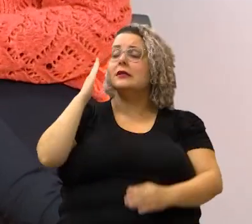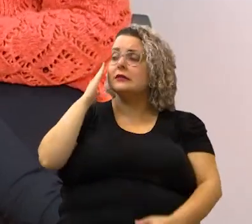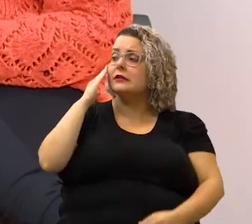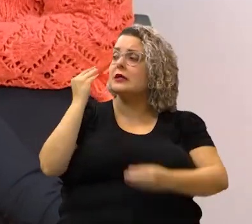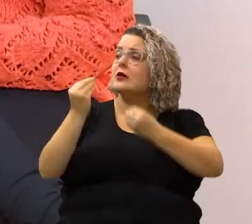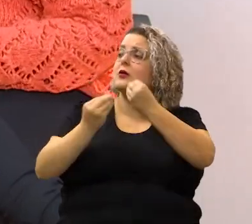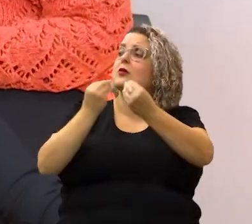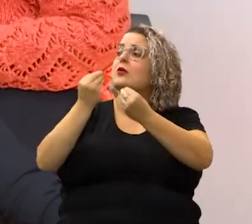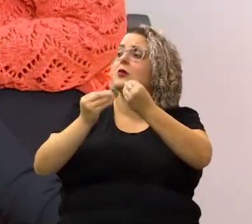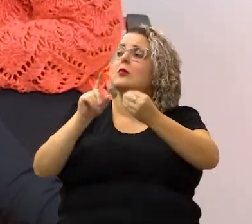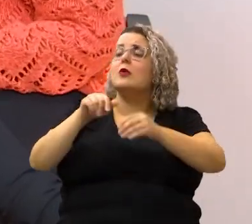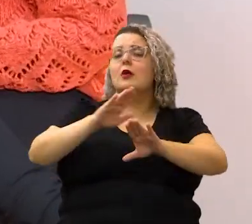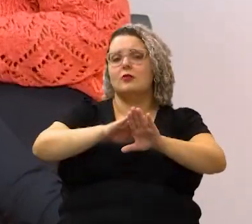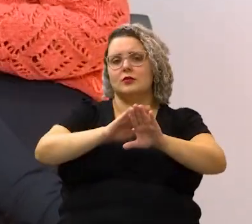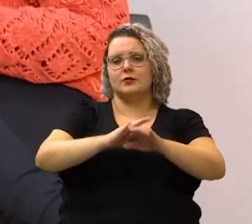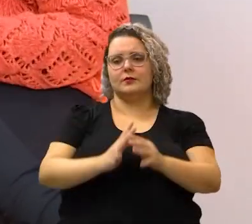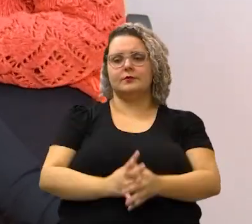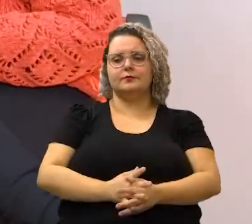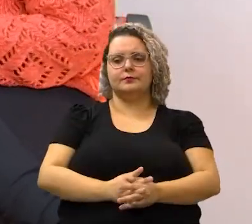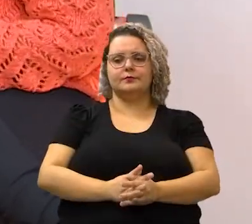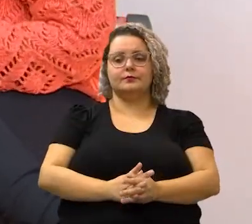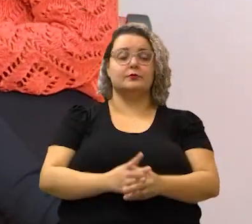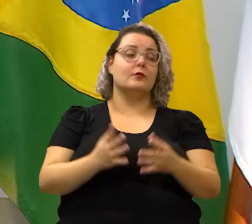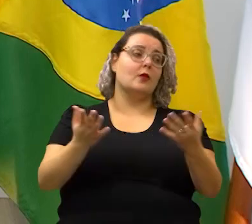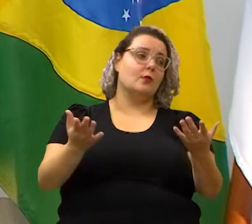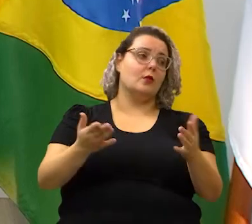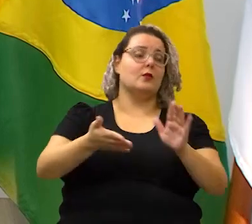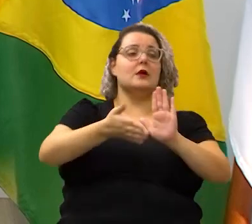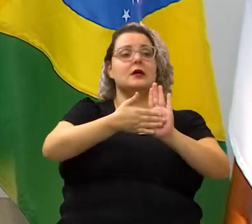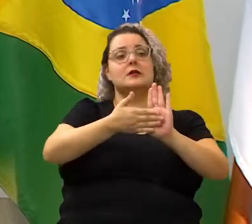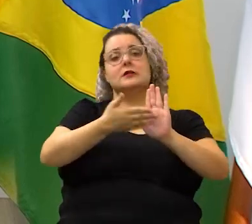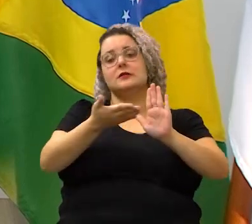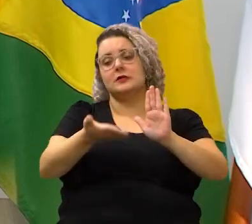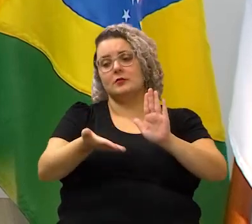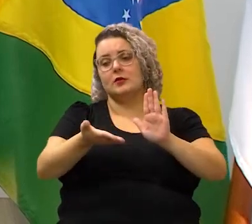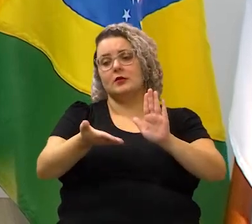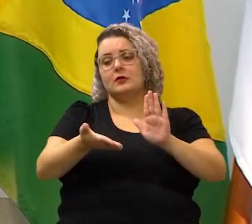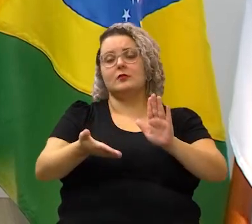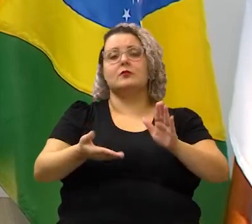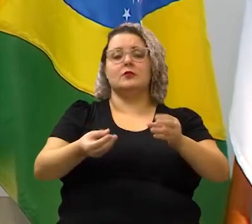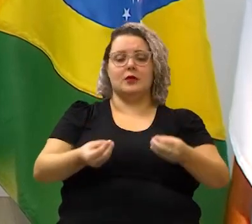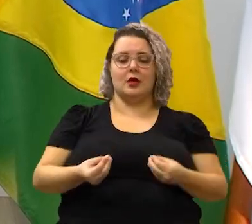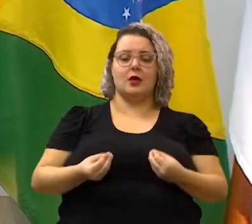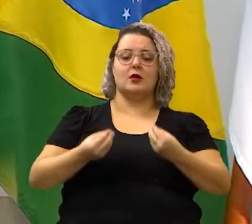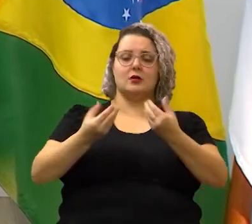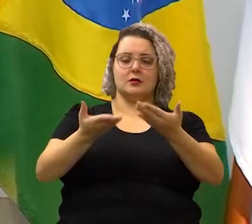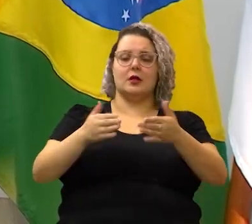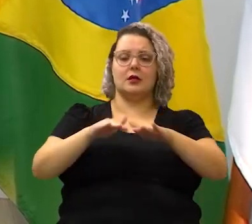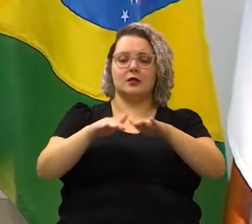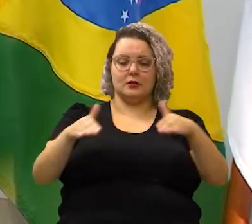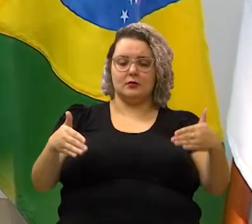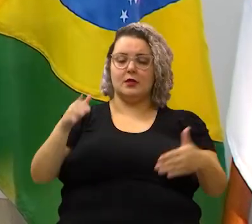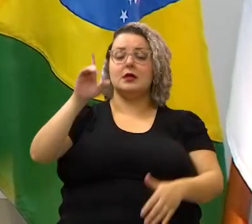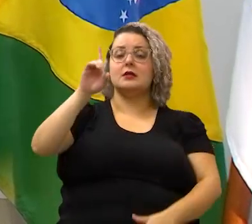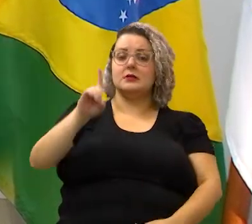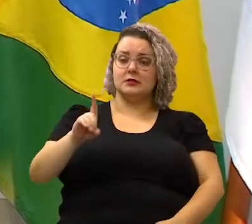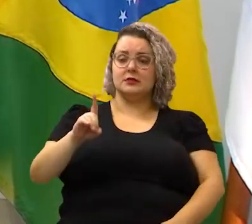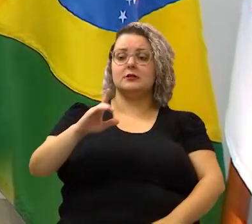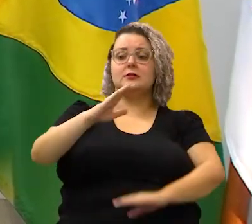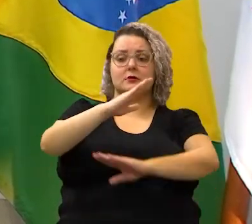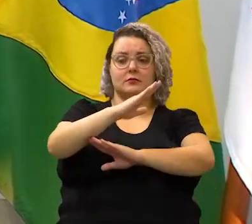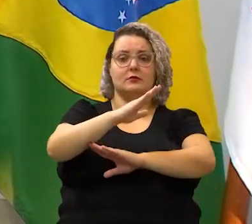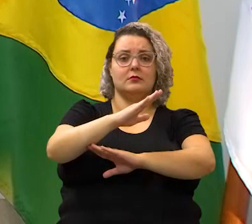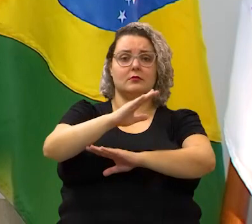tá em casa Entenda como é o funcionamento essa proposta ela foi trazida a mesa